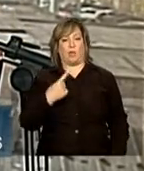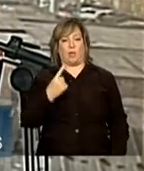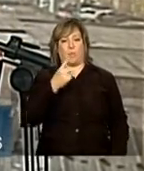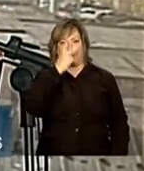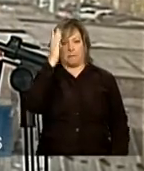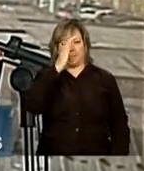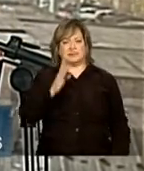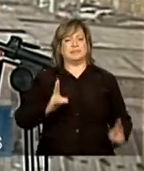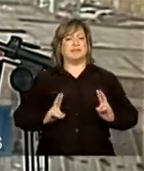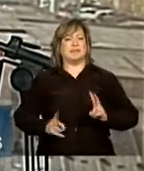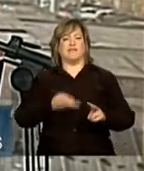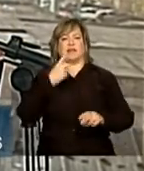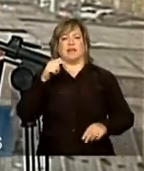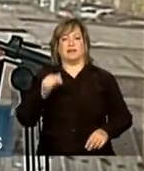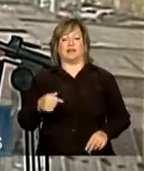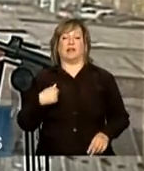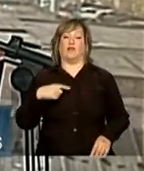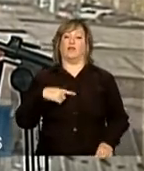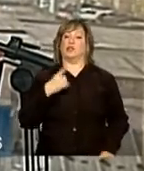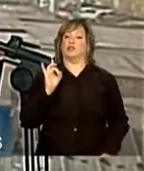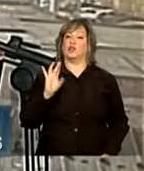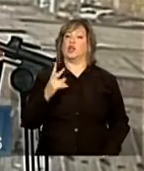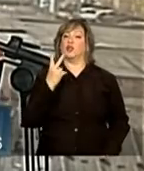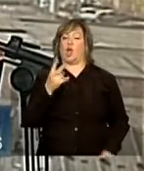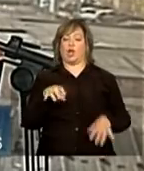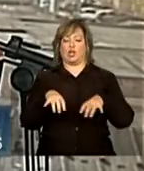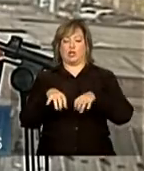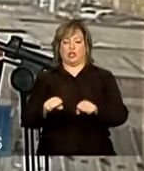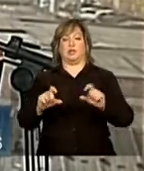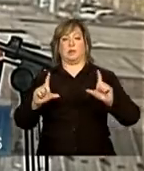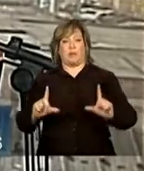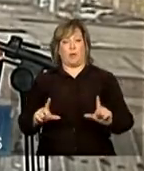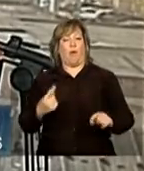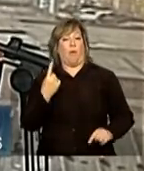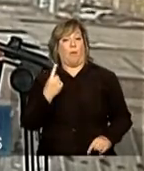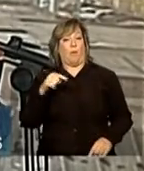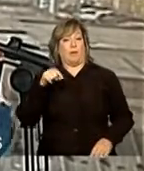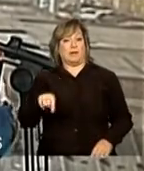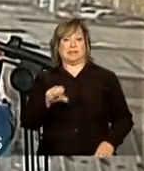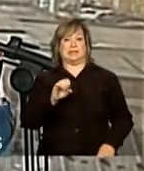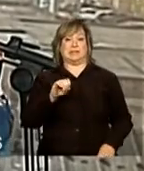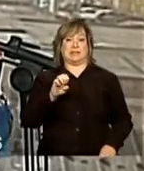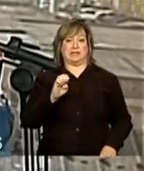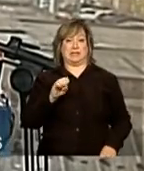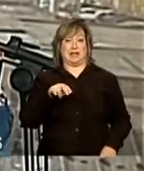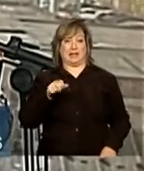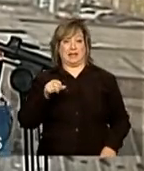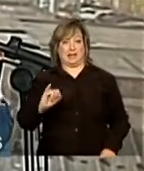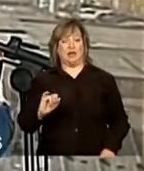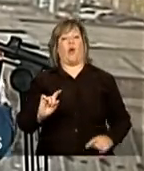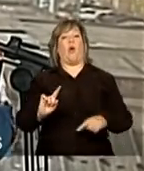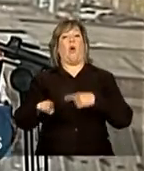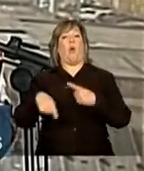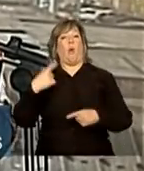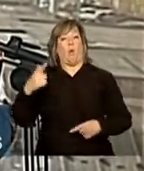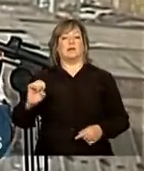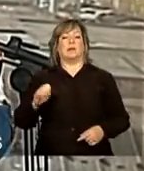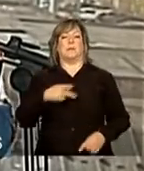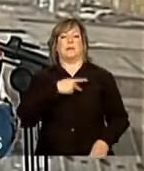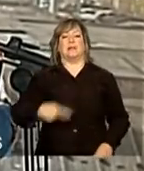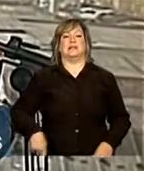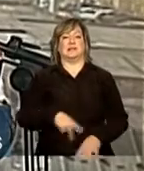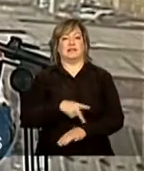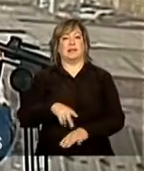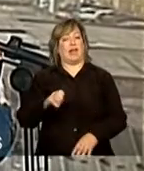fala sempre isso. Eu tive só dois diplomas. Um foi do Senai e o outro foi de presidente da